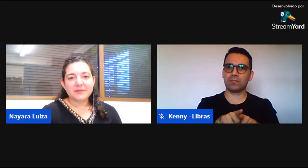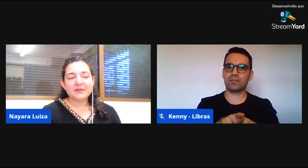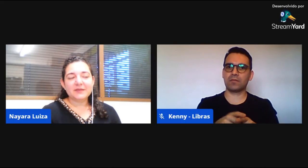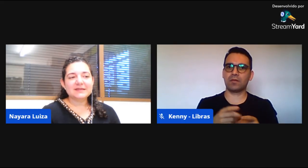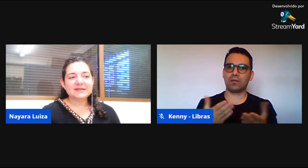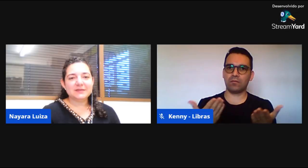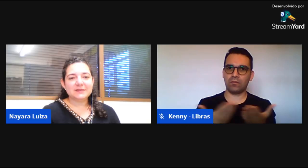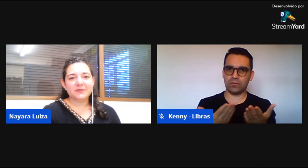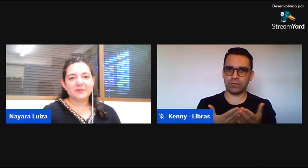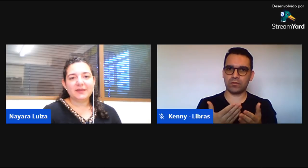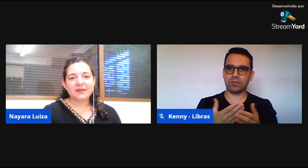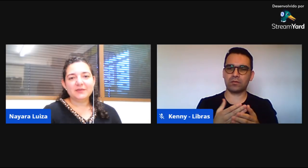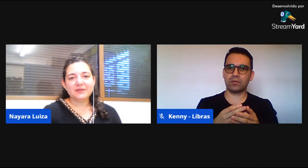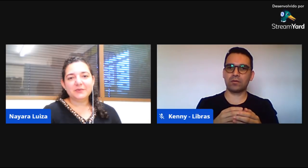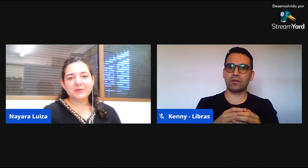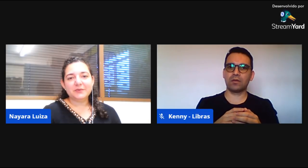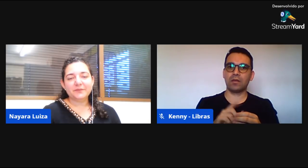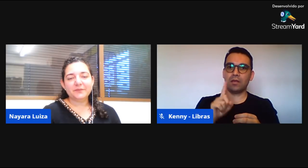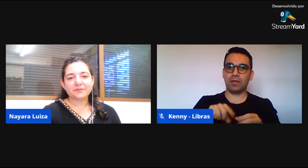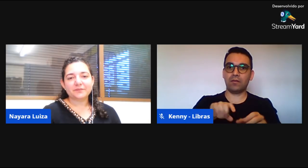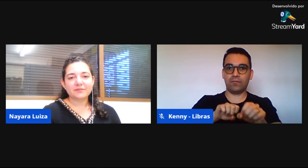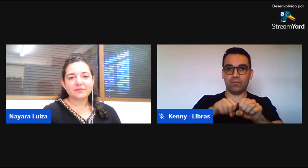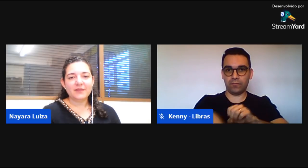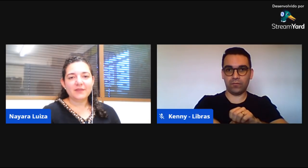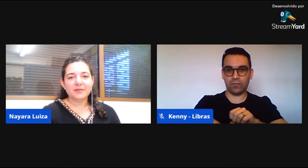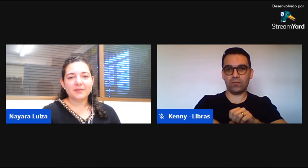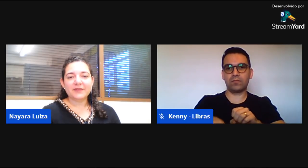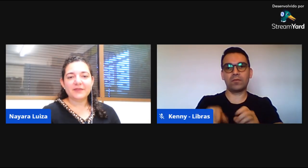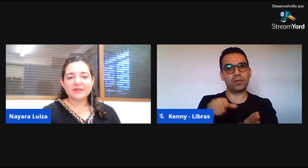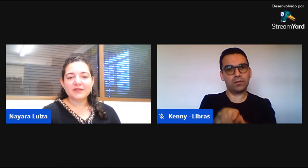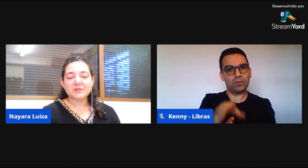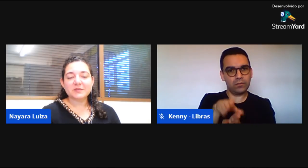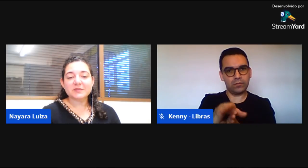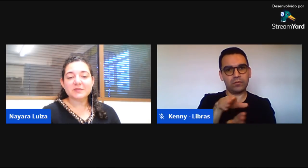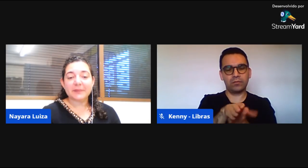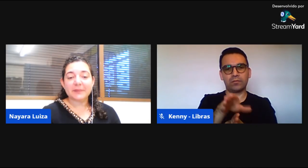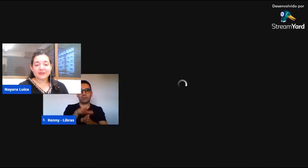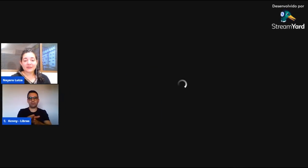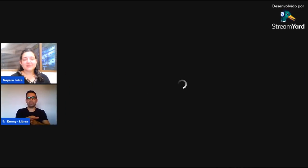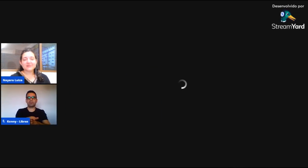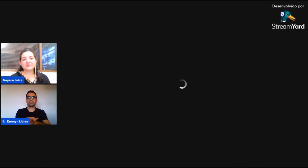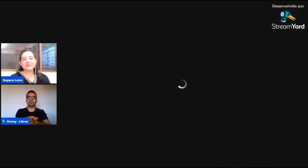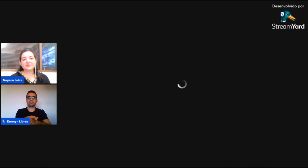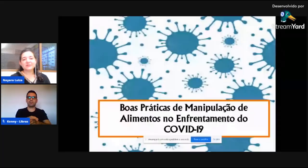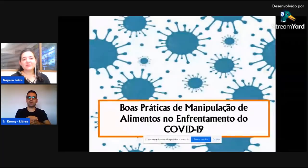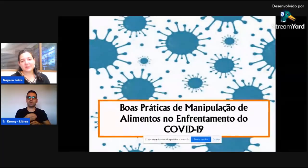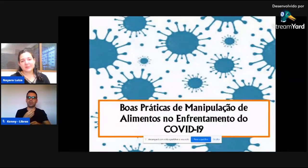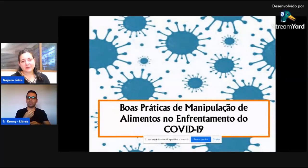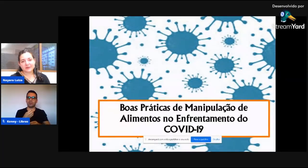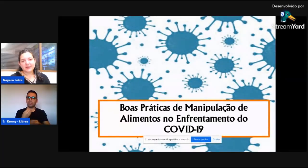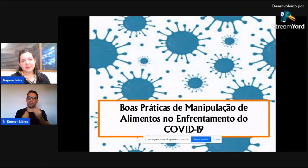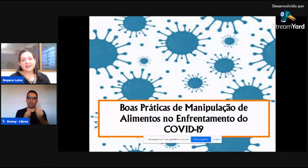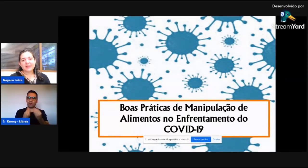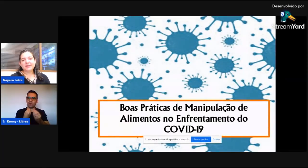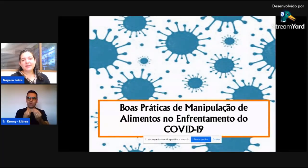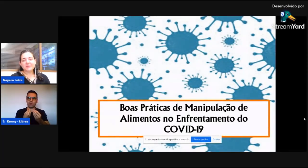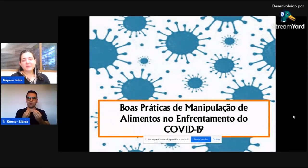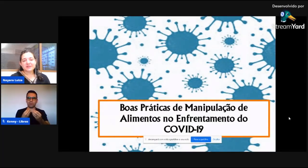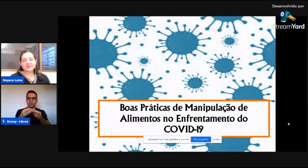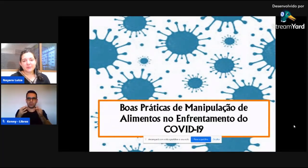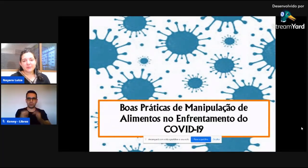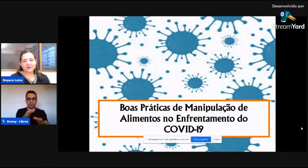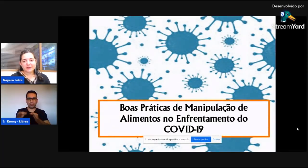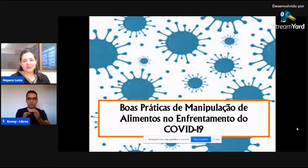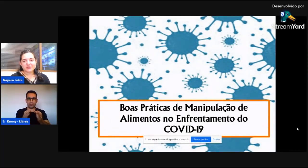para atualização, né, para falar sobre as boas práticas de manipulação de alimentos. E principalmente